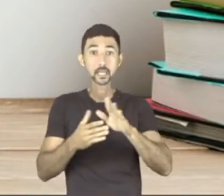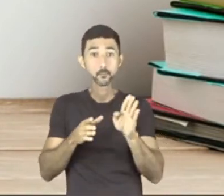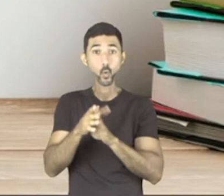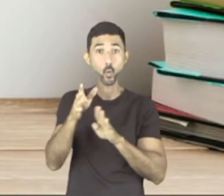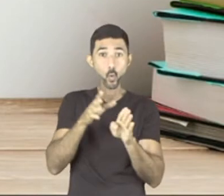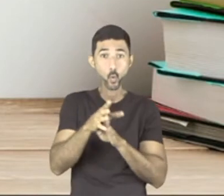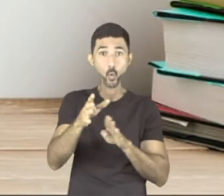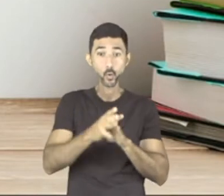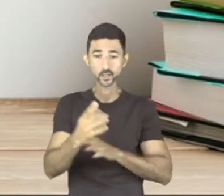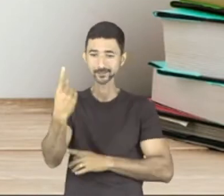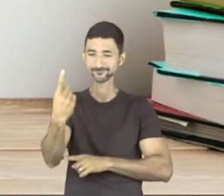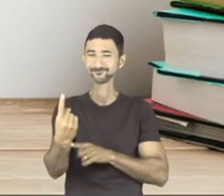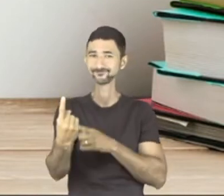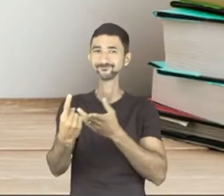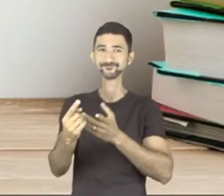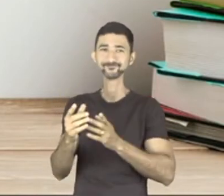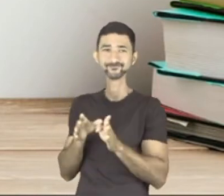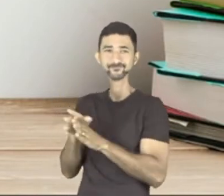o seu